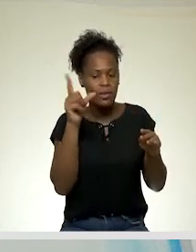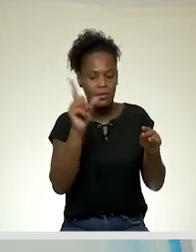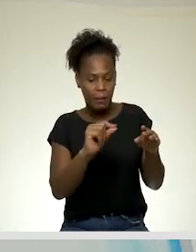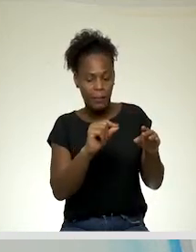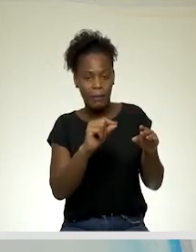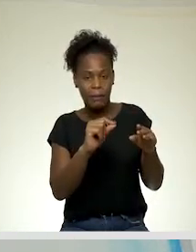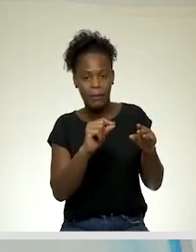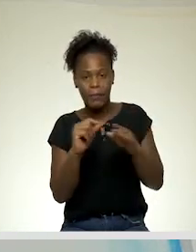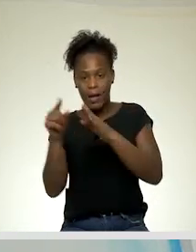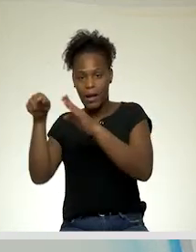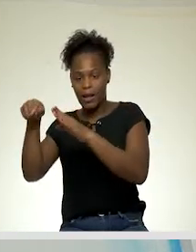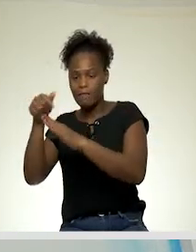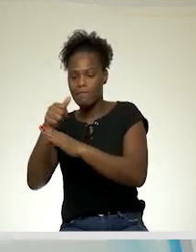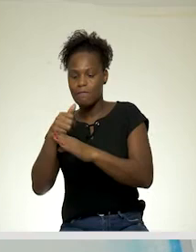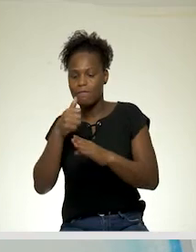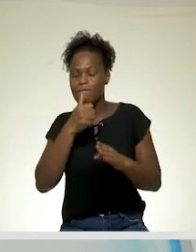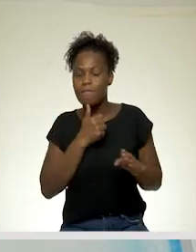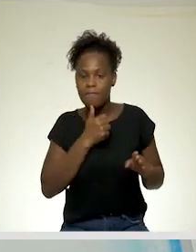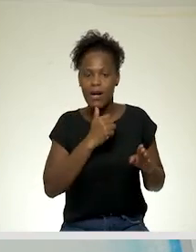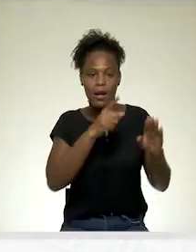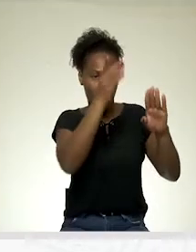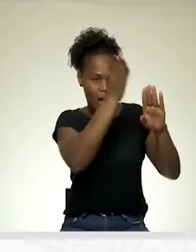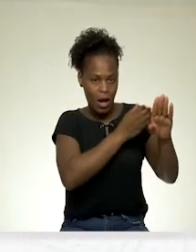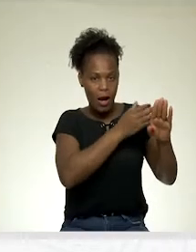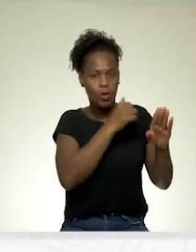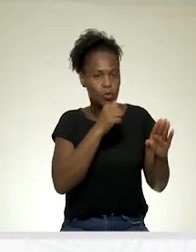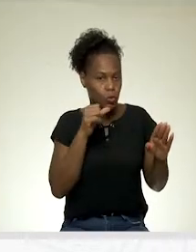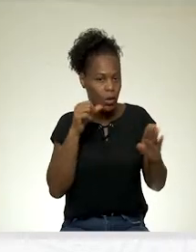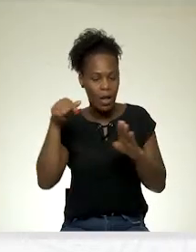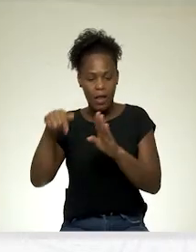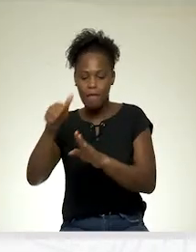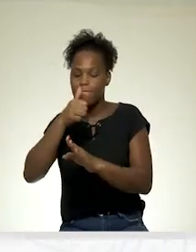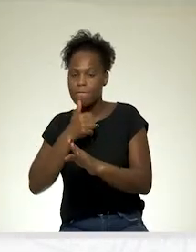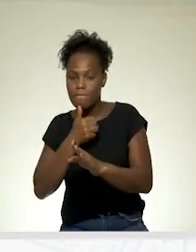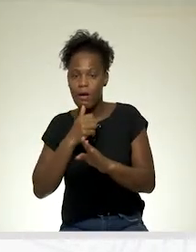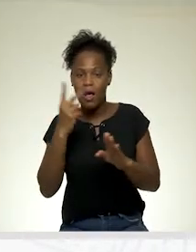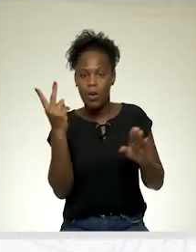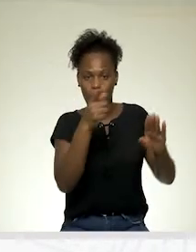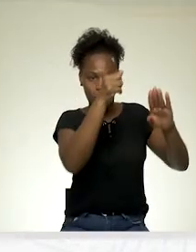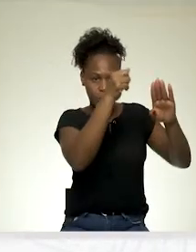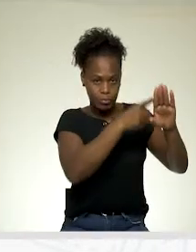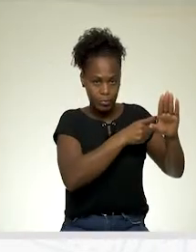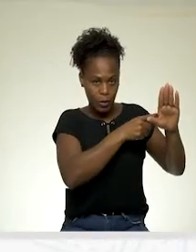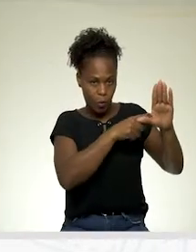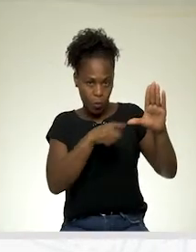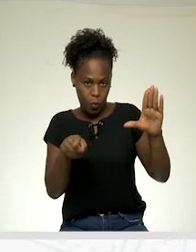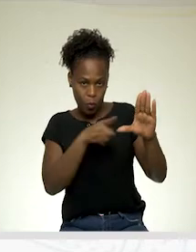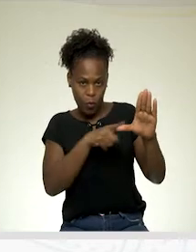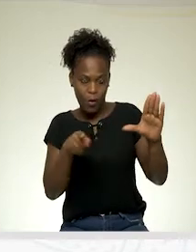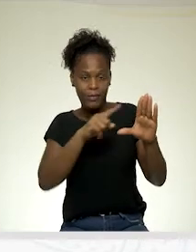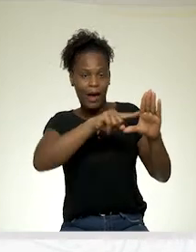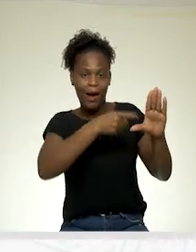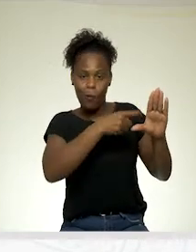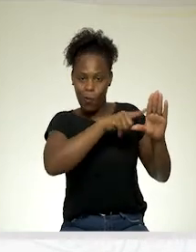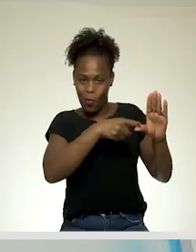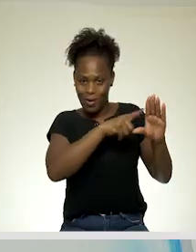e lado vermelho. Vamos considerar esses 2 lados. Esses 2 lados formam um ângulo, ok? Estamos